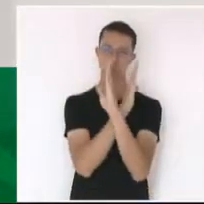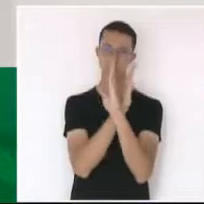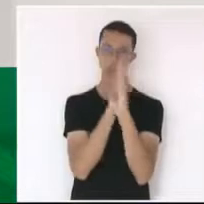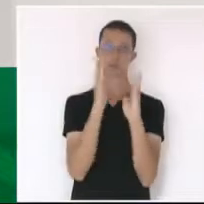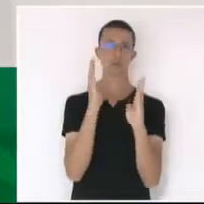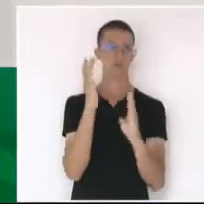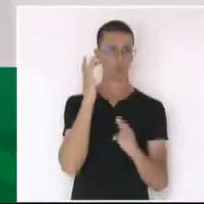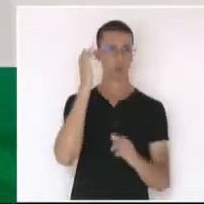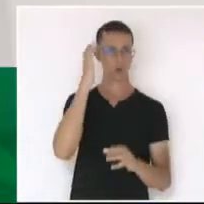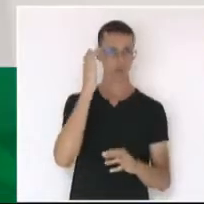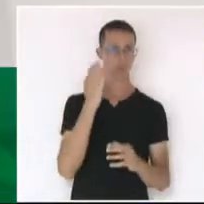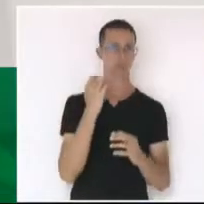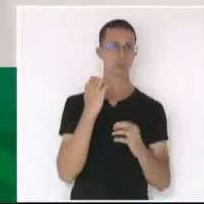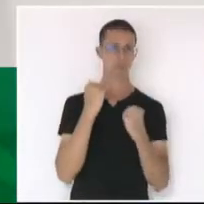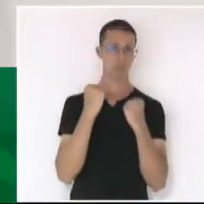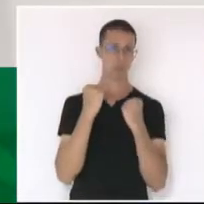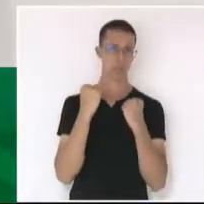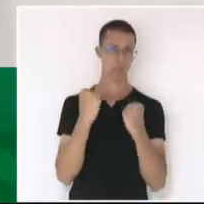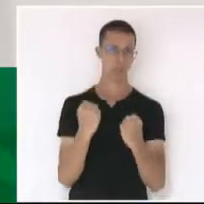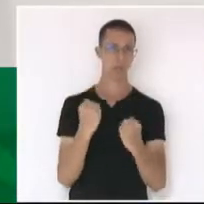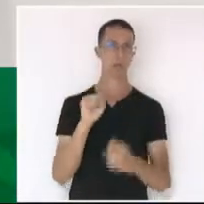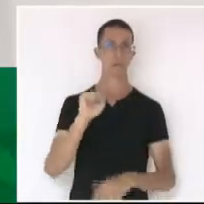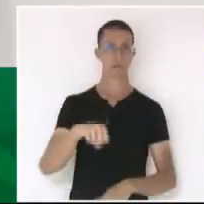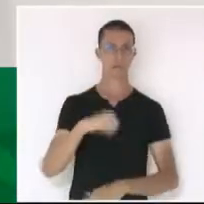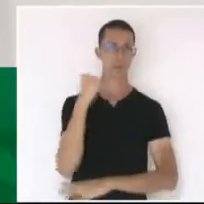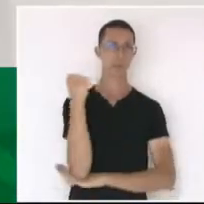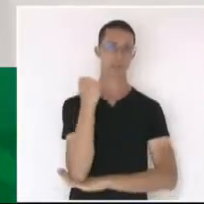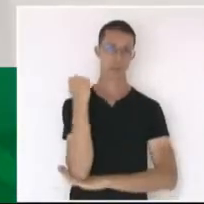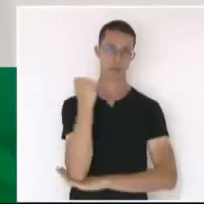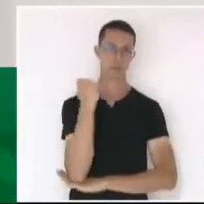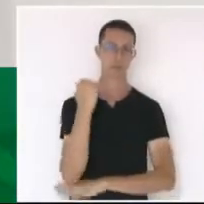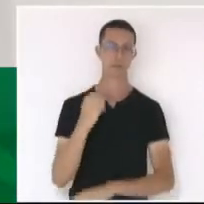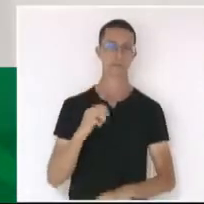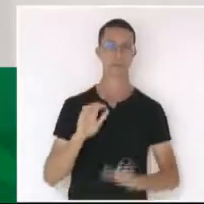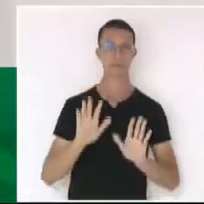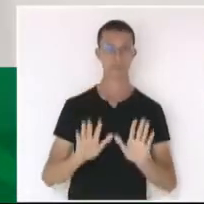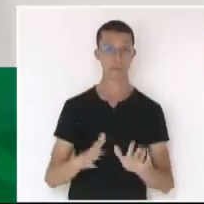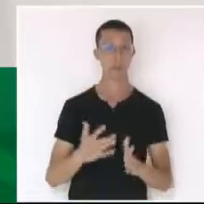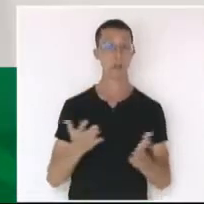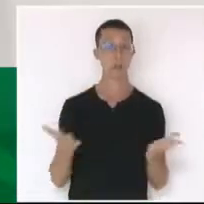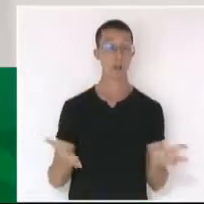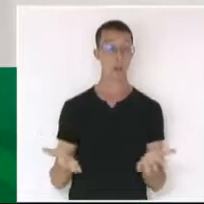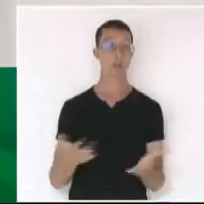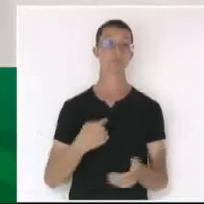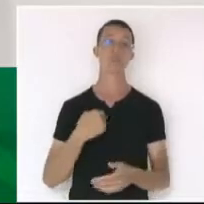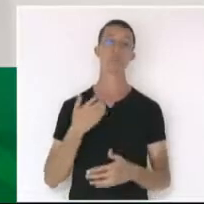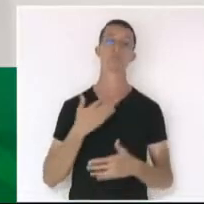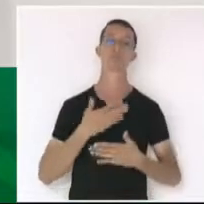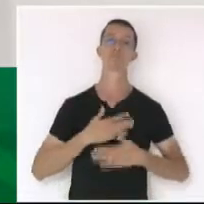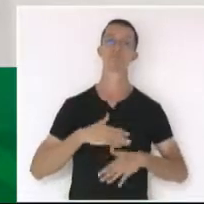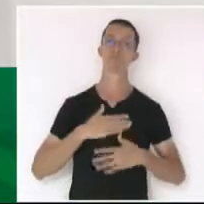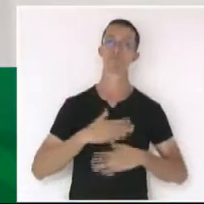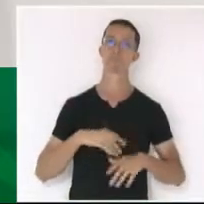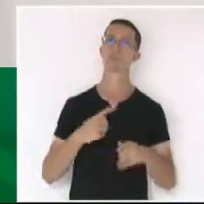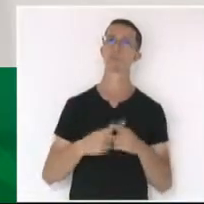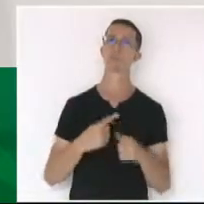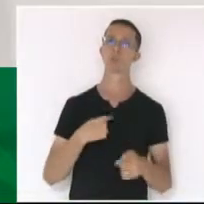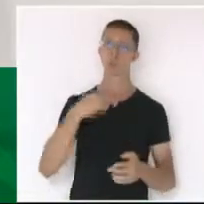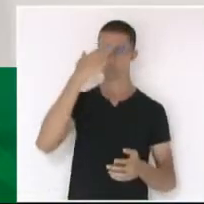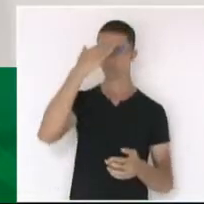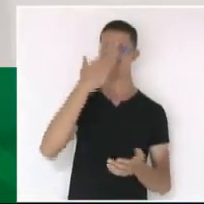realmente de muita gravidade vá nesse nesse caso eu fico absolutamente tranquilo porque confio na Polícia Federal